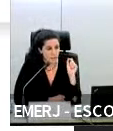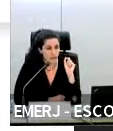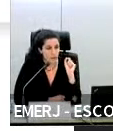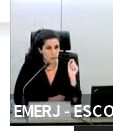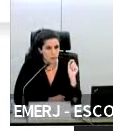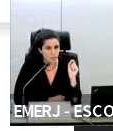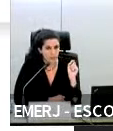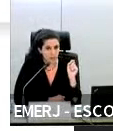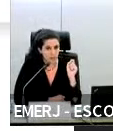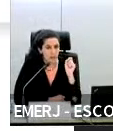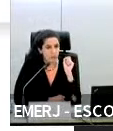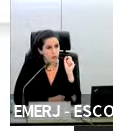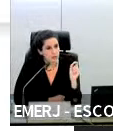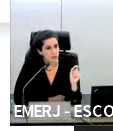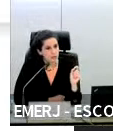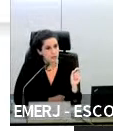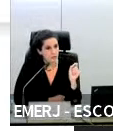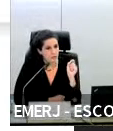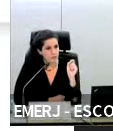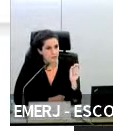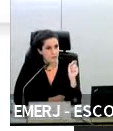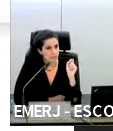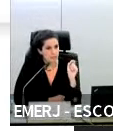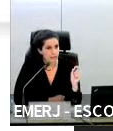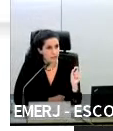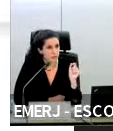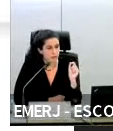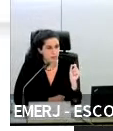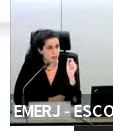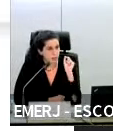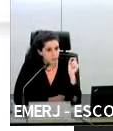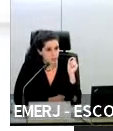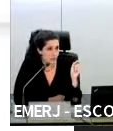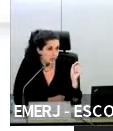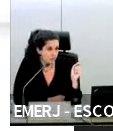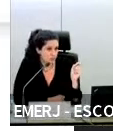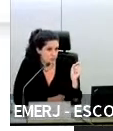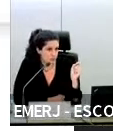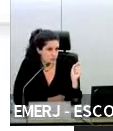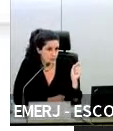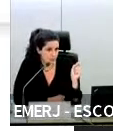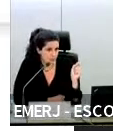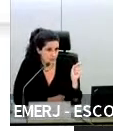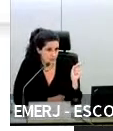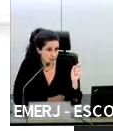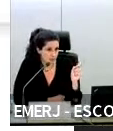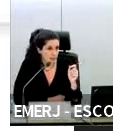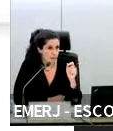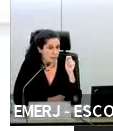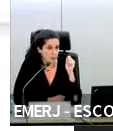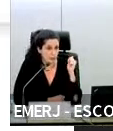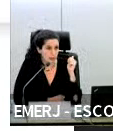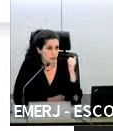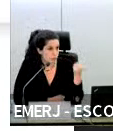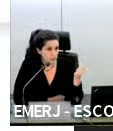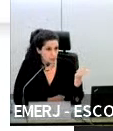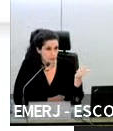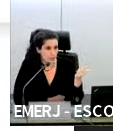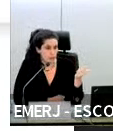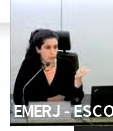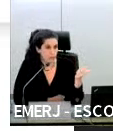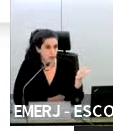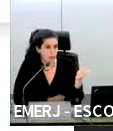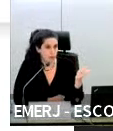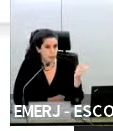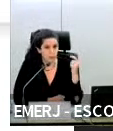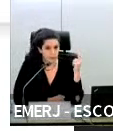mulher M1, foram todas as vezes que a gente leu nas atas mulheres que nunca chegaram ao sistema de justiça, porque não conseguiram